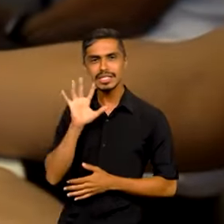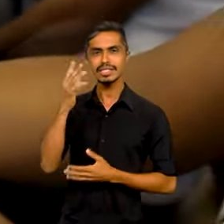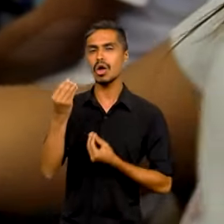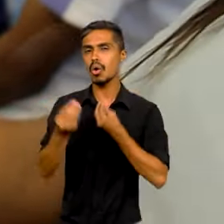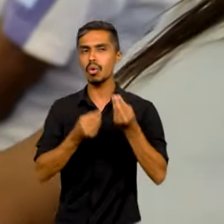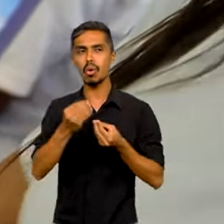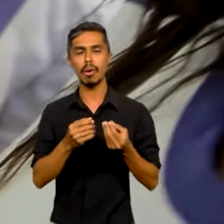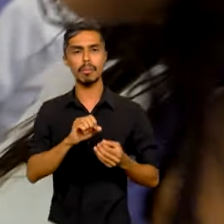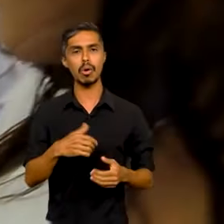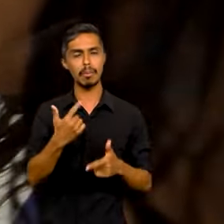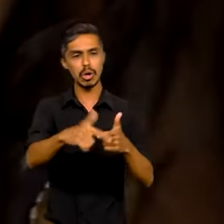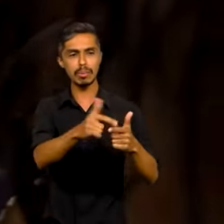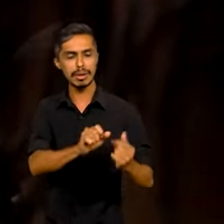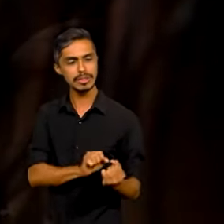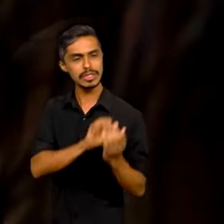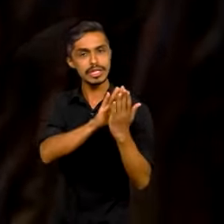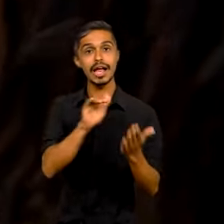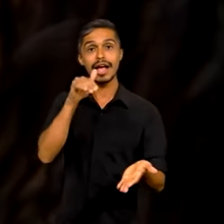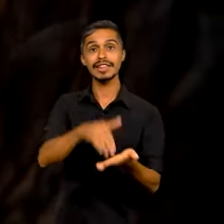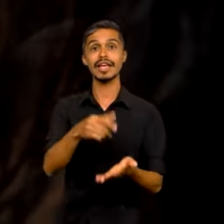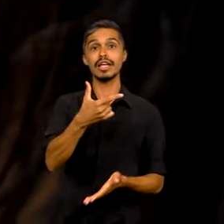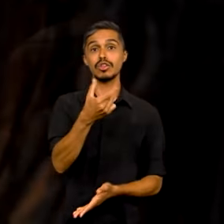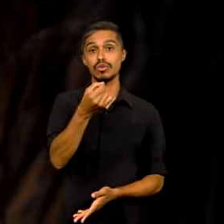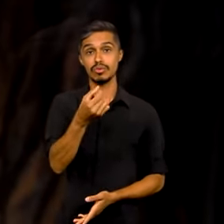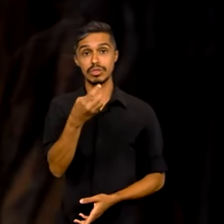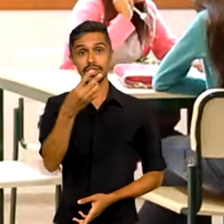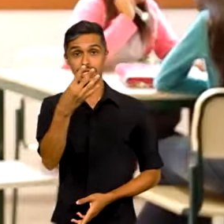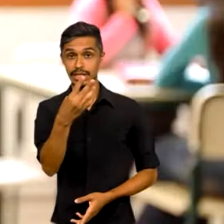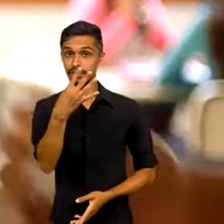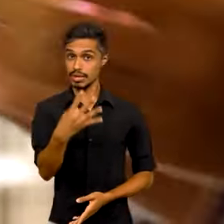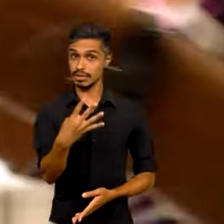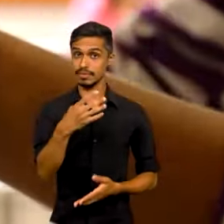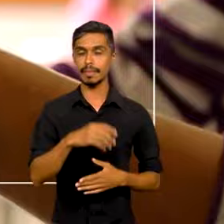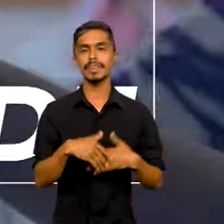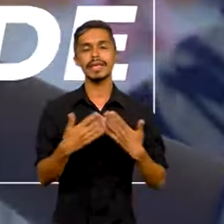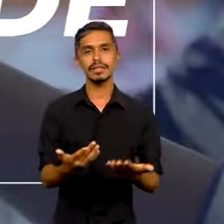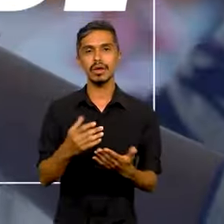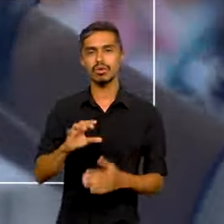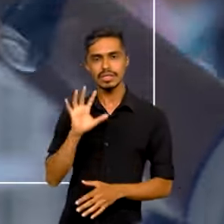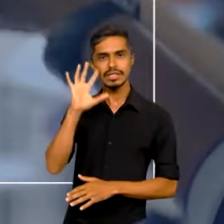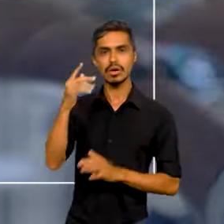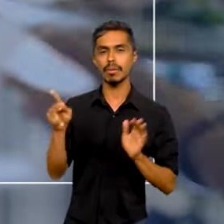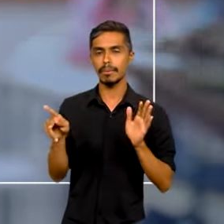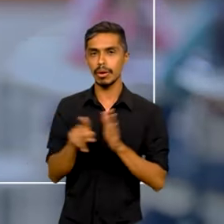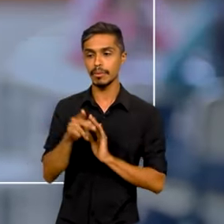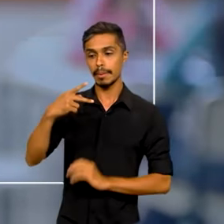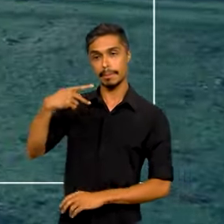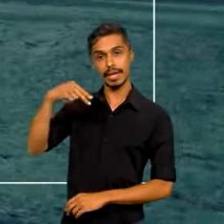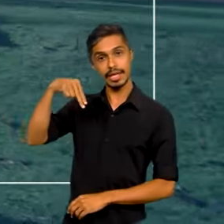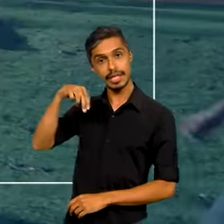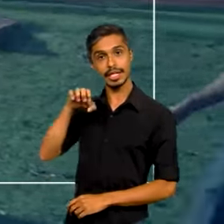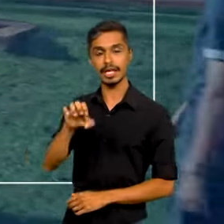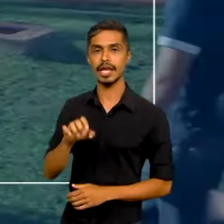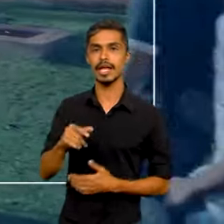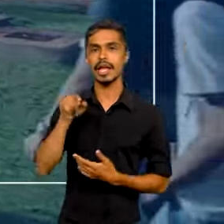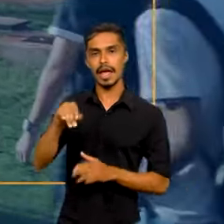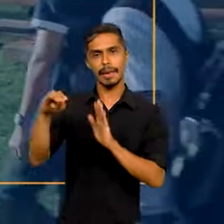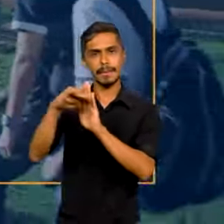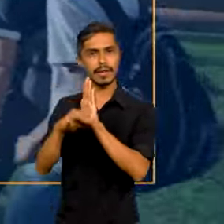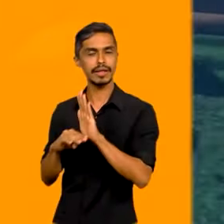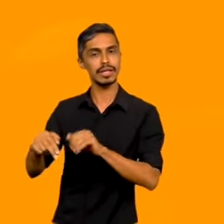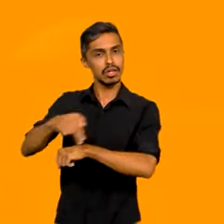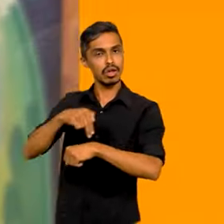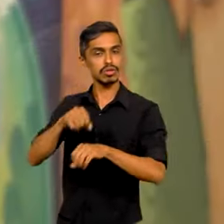melhores caminhos para enfrentá-los até 2034, com as metas e diretrizes do PNE, o Plano Nacional